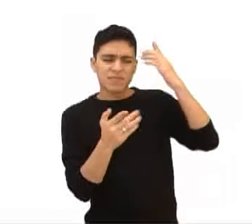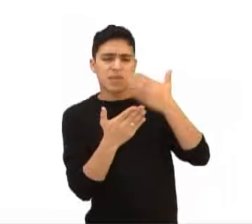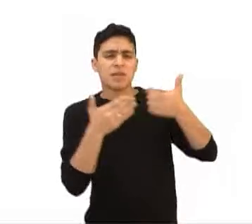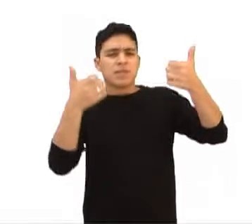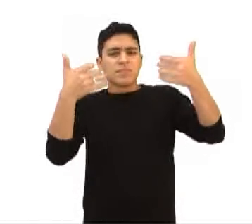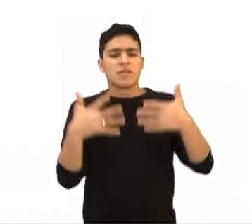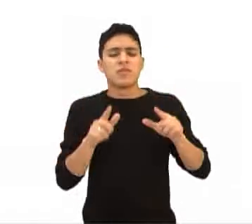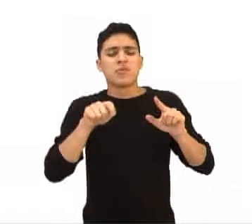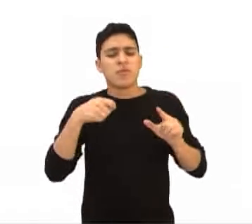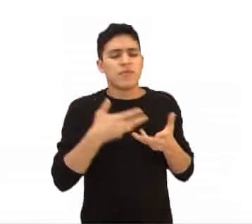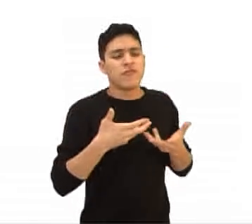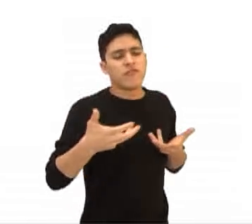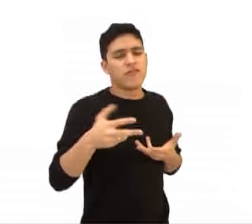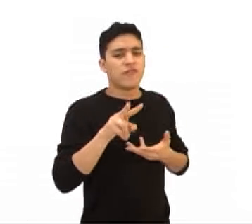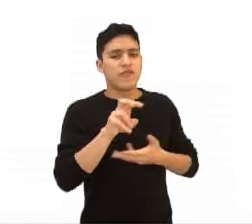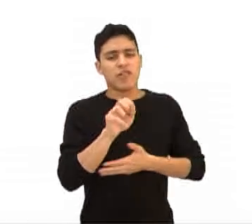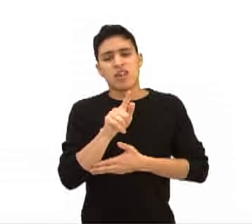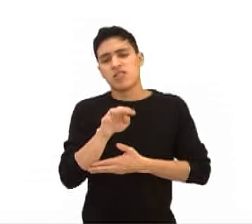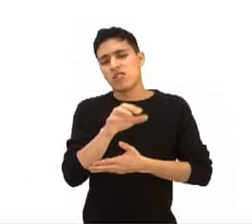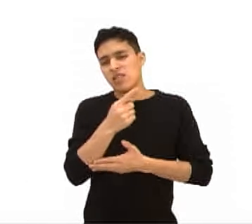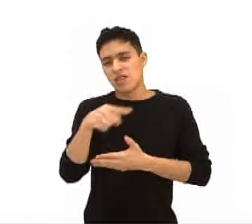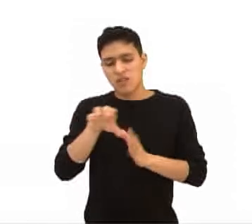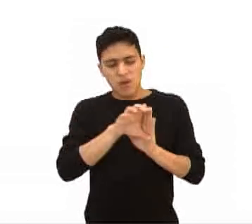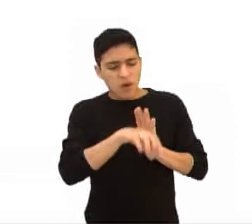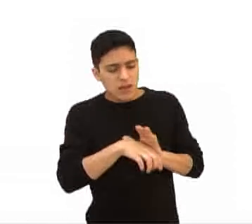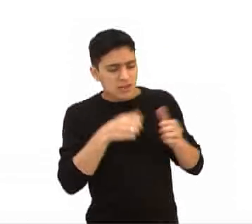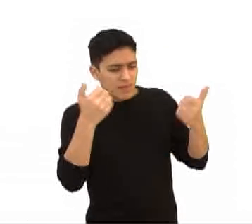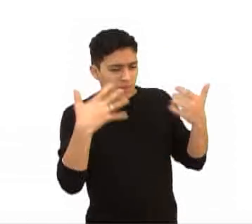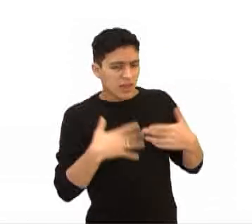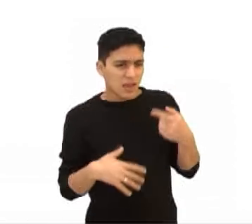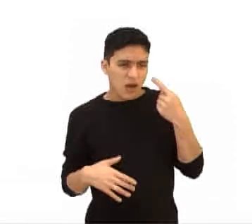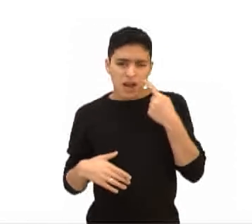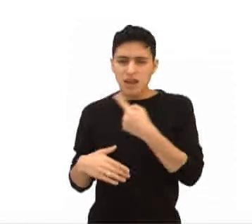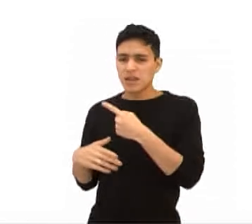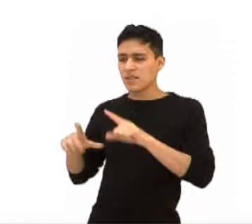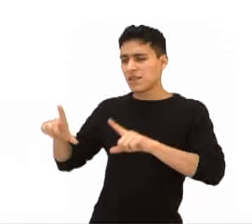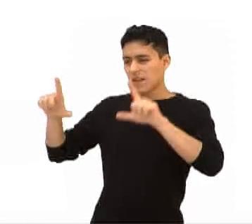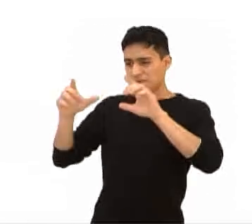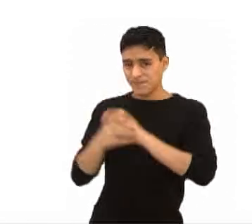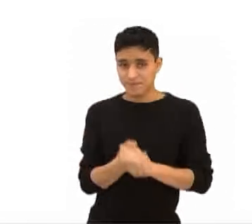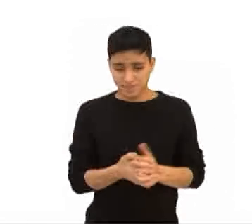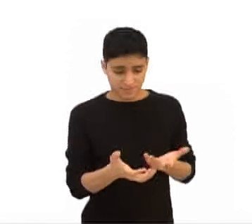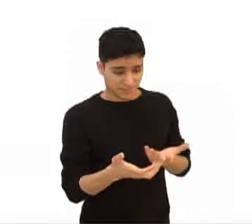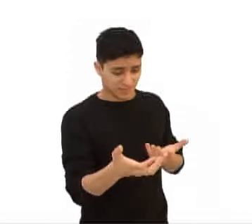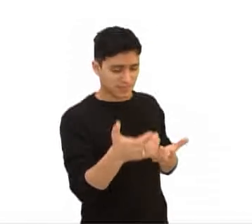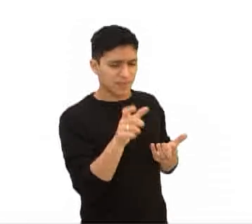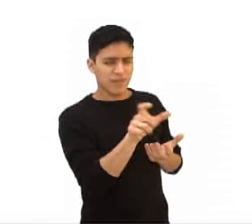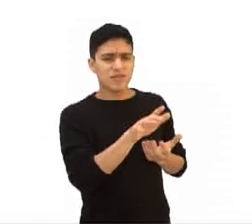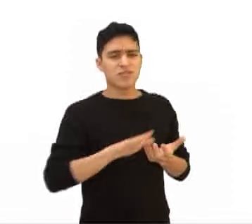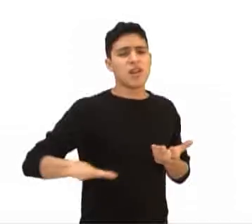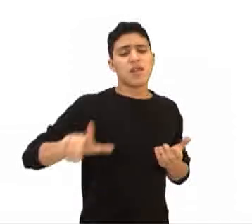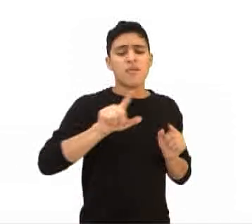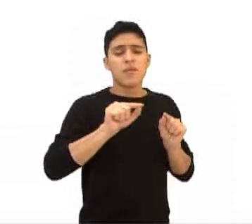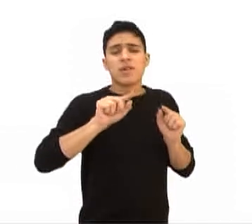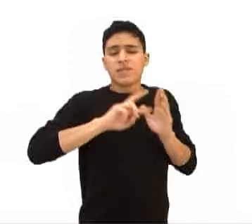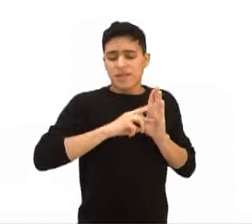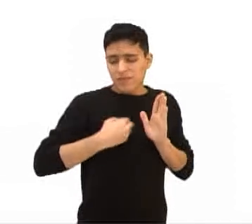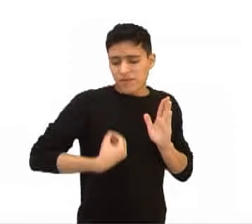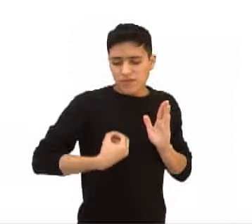vegetação. Nós trouxemos a definição de vegetação. Olha ali na tela. Vegetação, termo geral para a vida